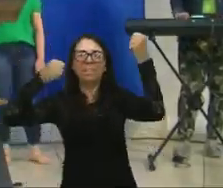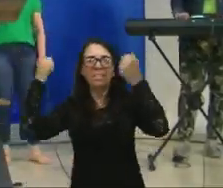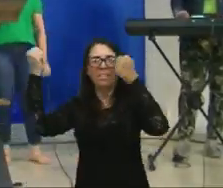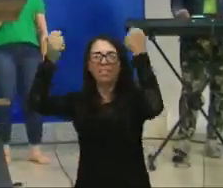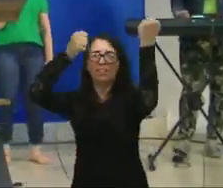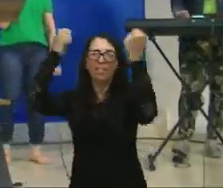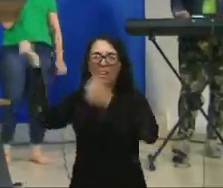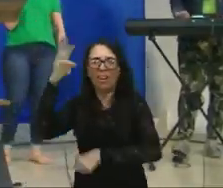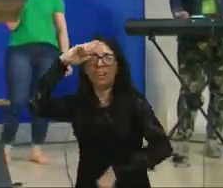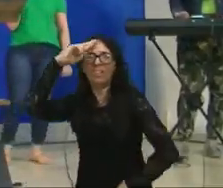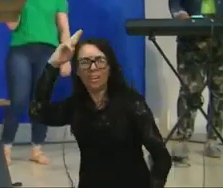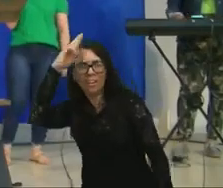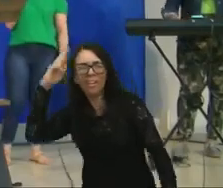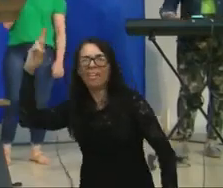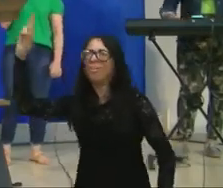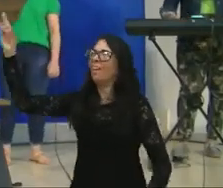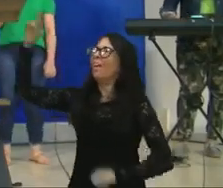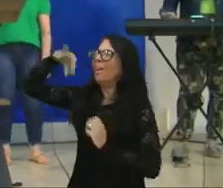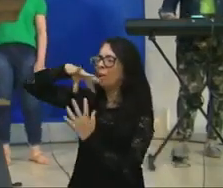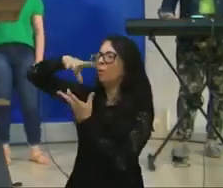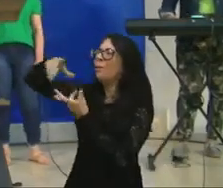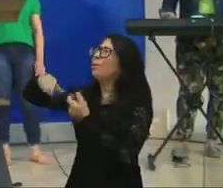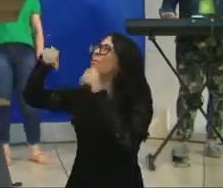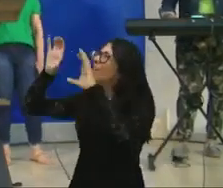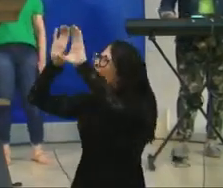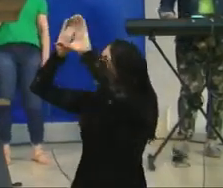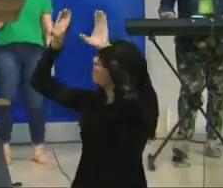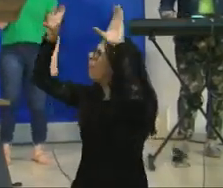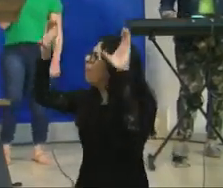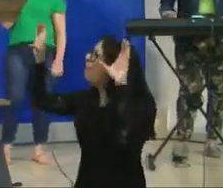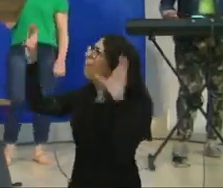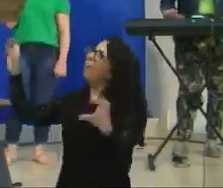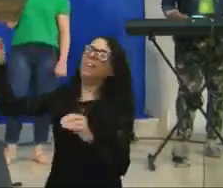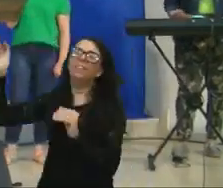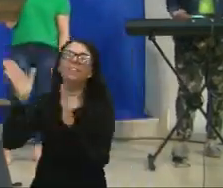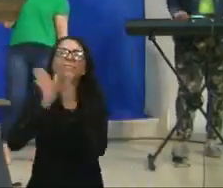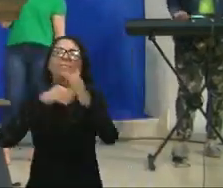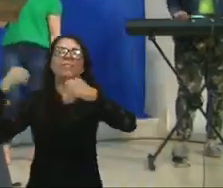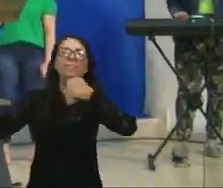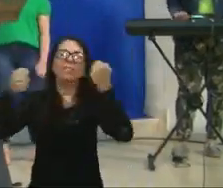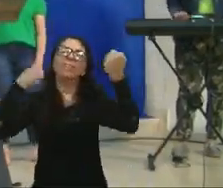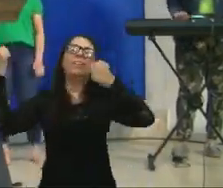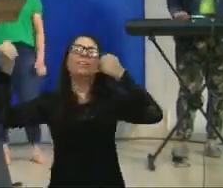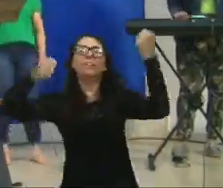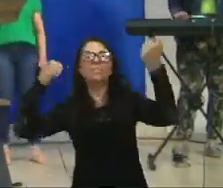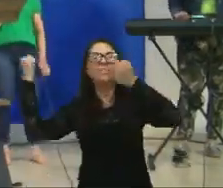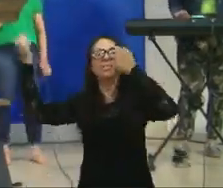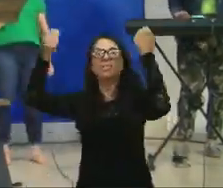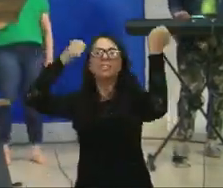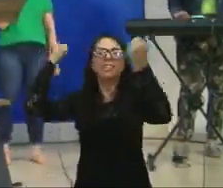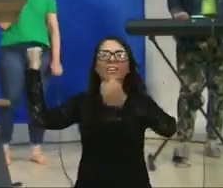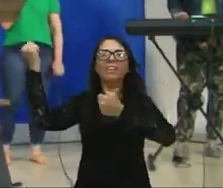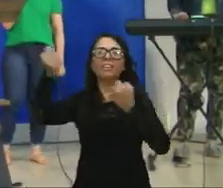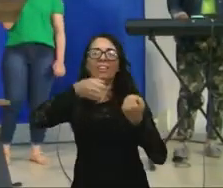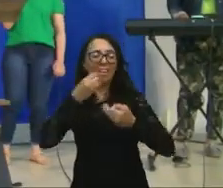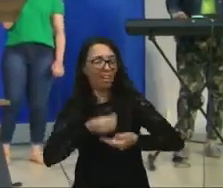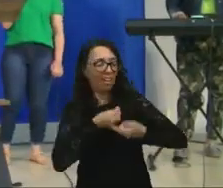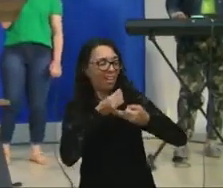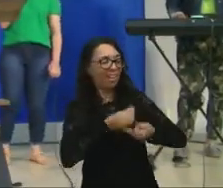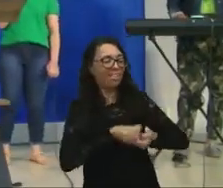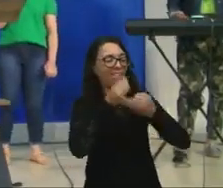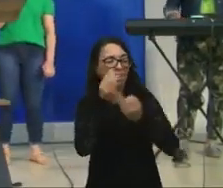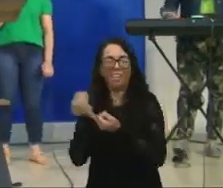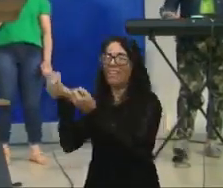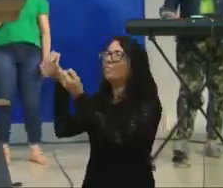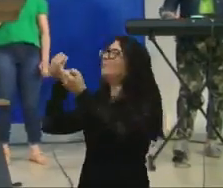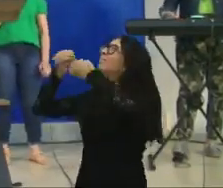aleluia ao Senhor da terra e do céu, aleluia ao Senhor